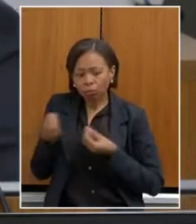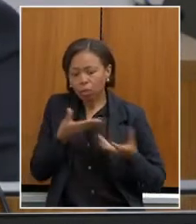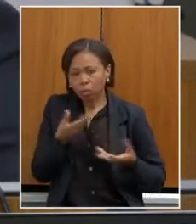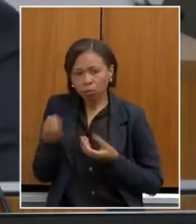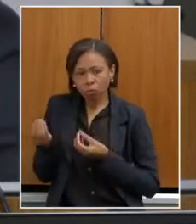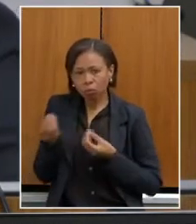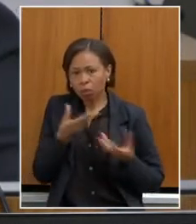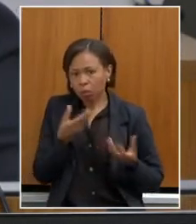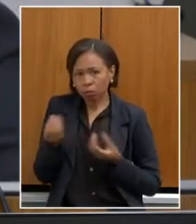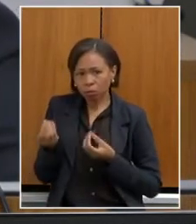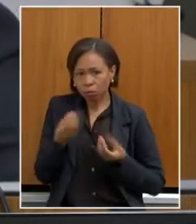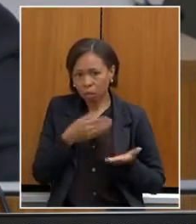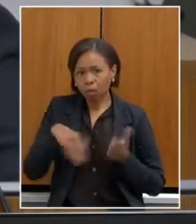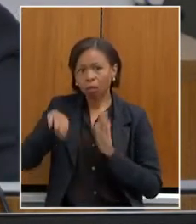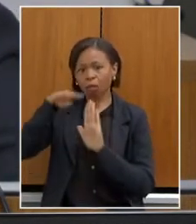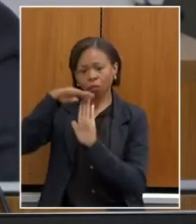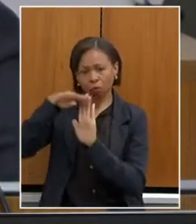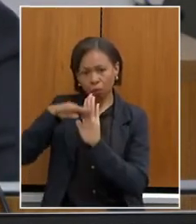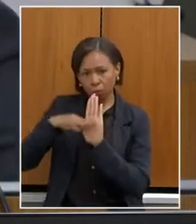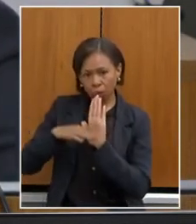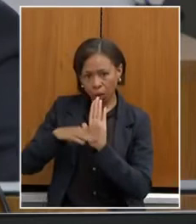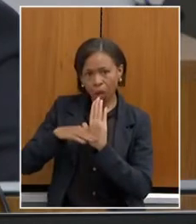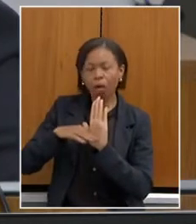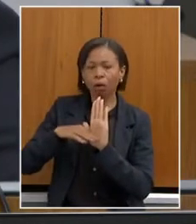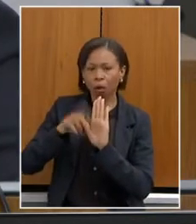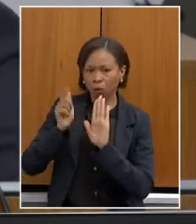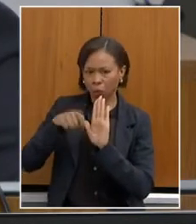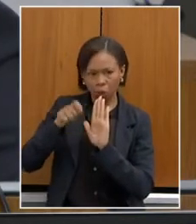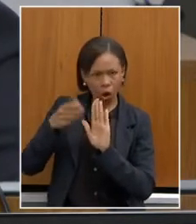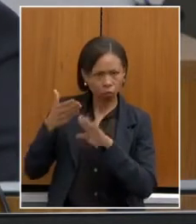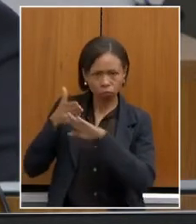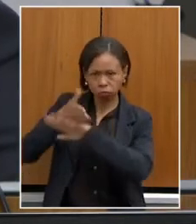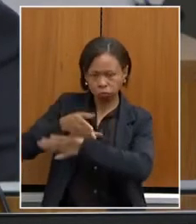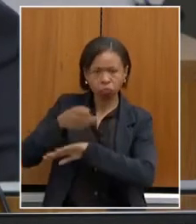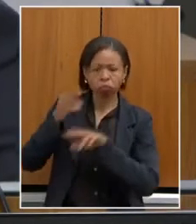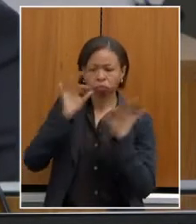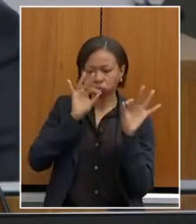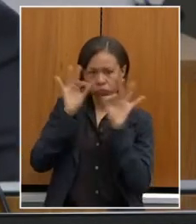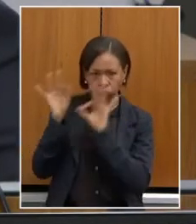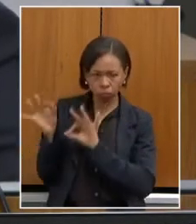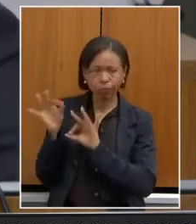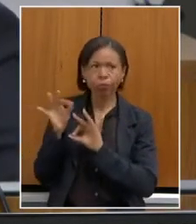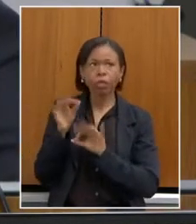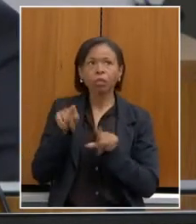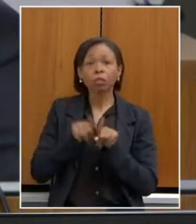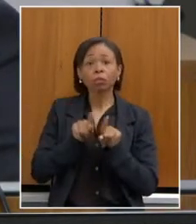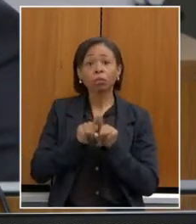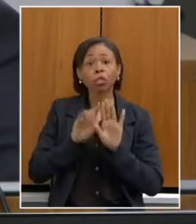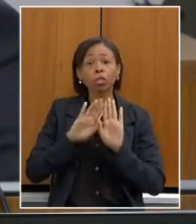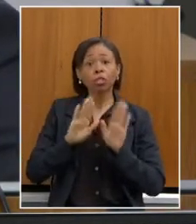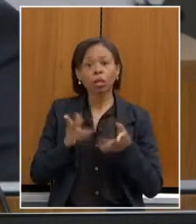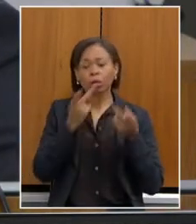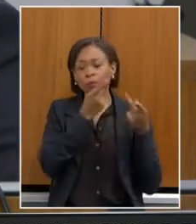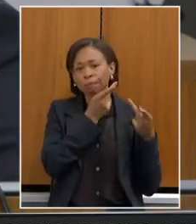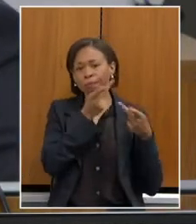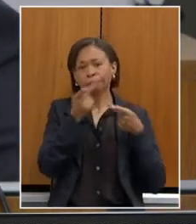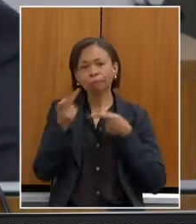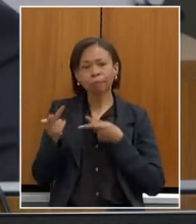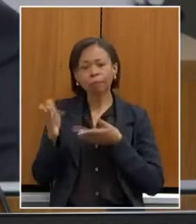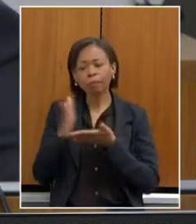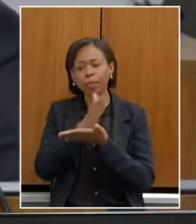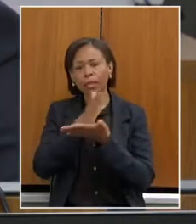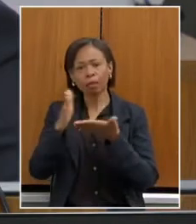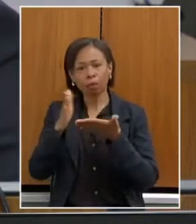BI que qualquer um pode observá-lo fizemos algumas visitas também a alguns hospitais para ver se